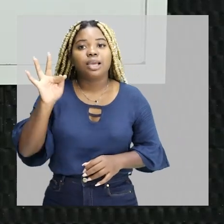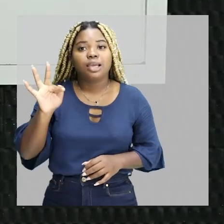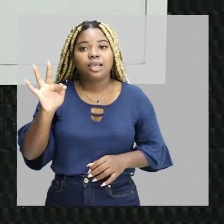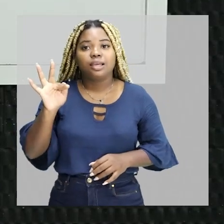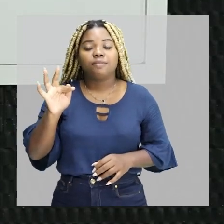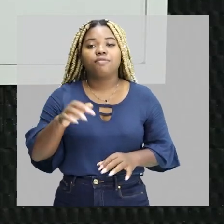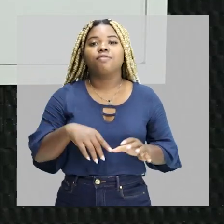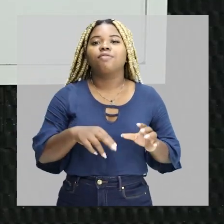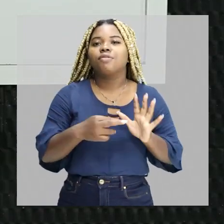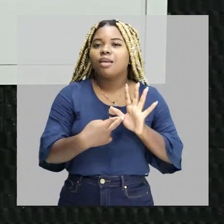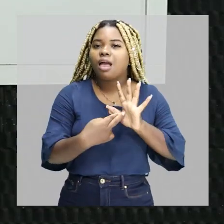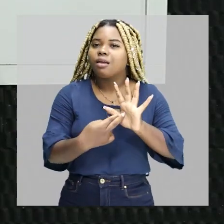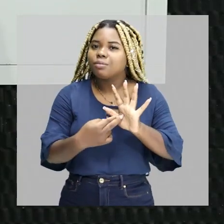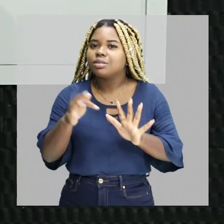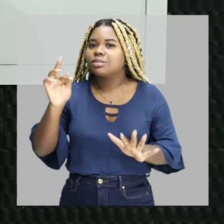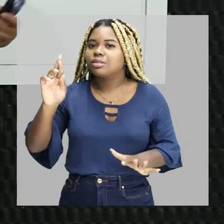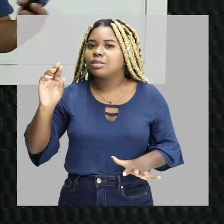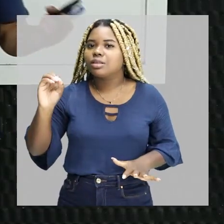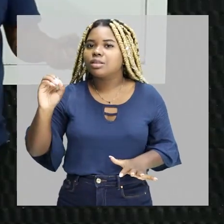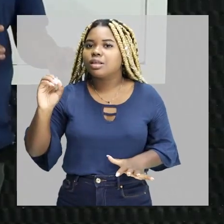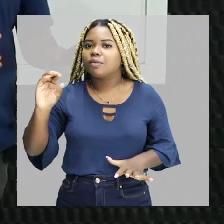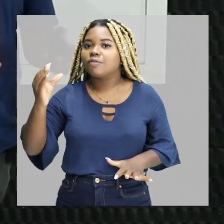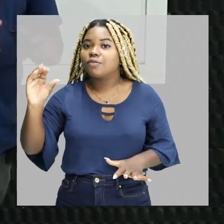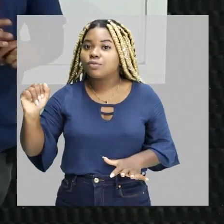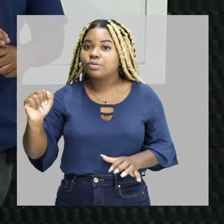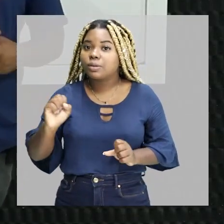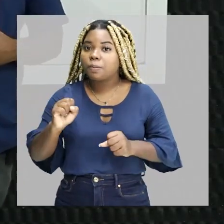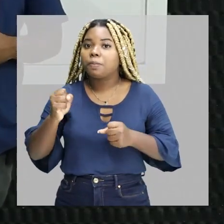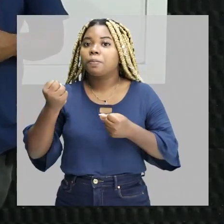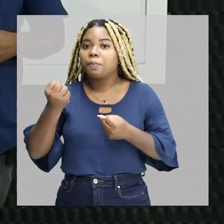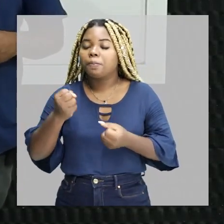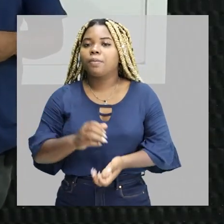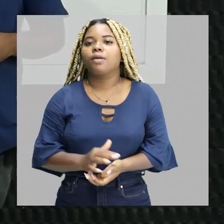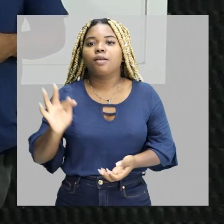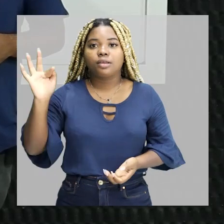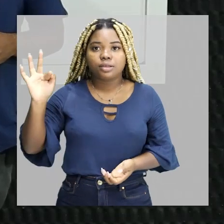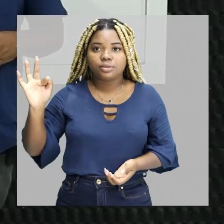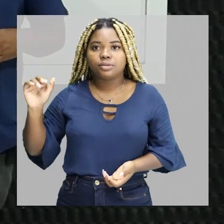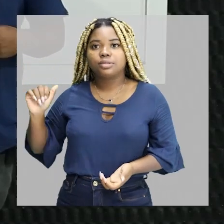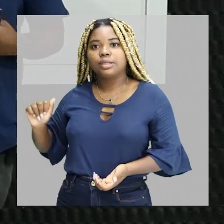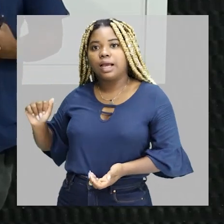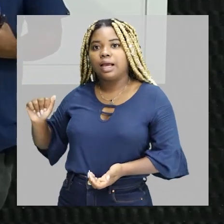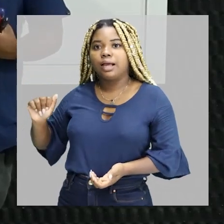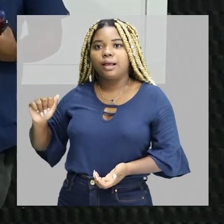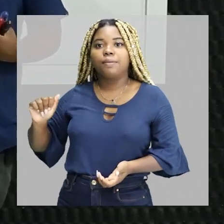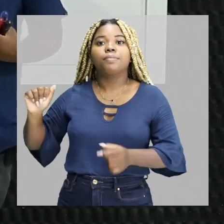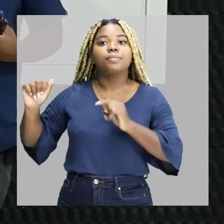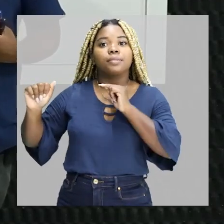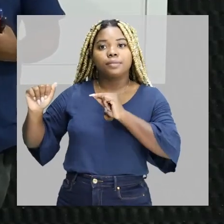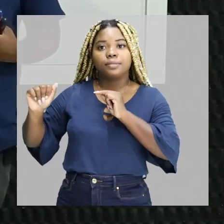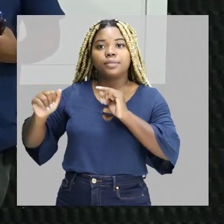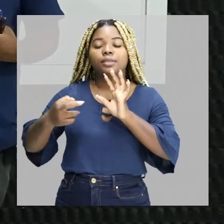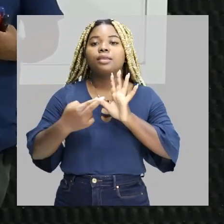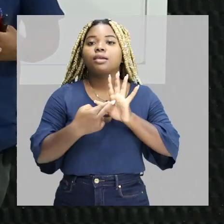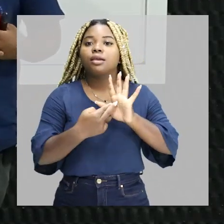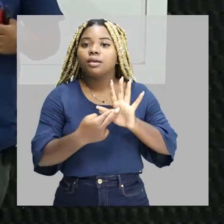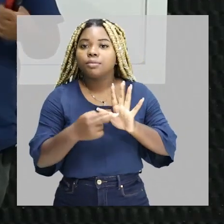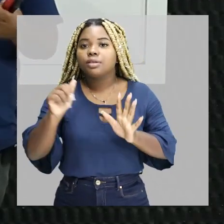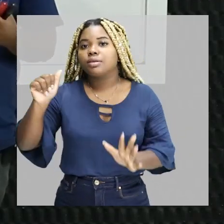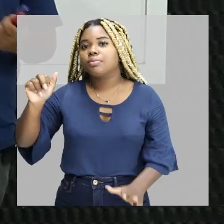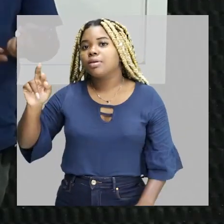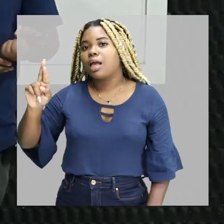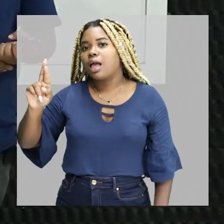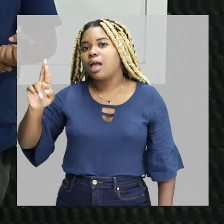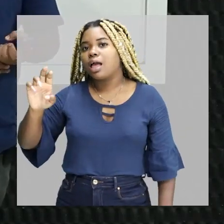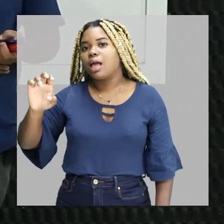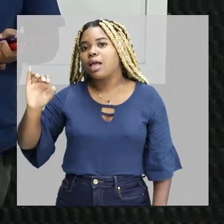do pneu, né? O pneu do trator para o pneu de um carro, né, popular. Né? Porque o pneu do trator, o trator ele é infinitamente